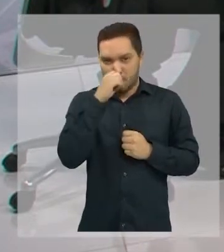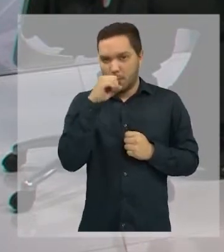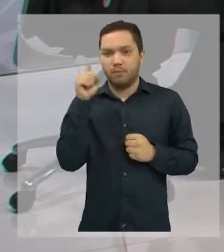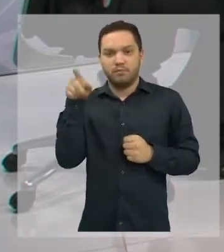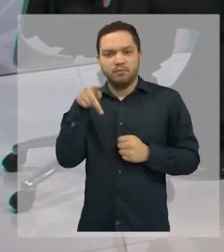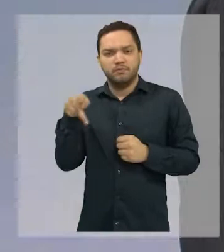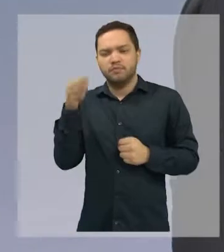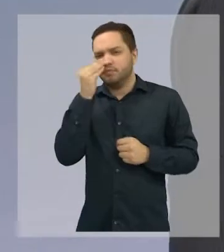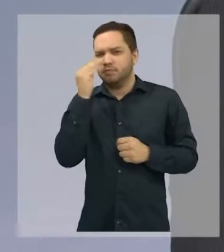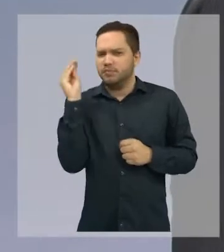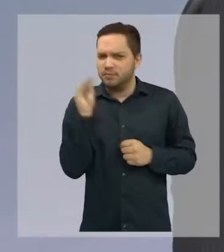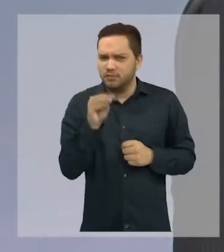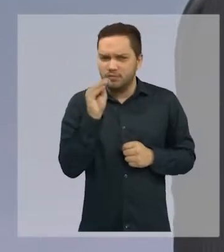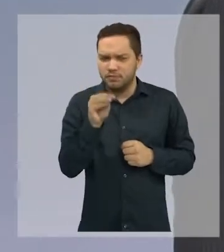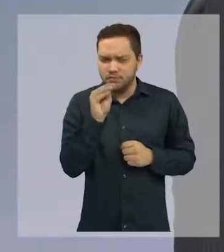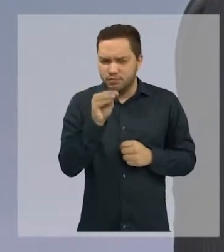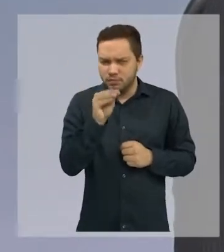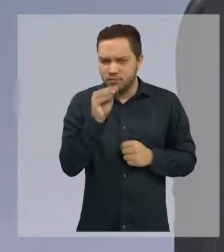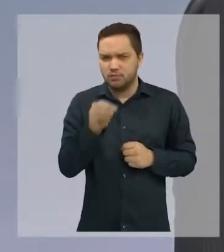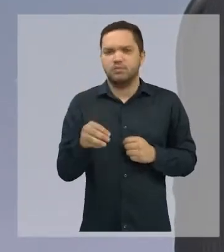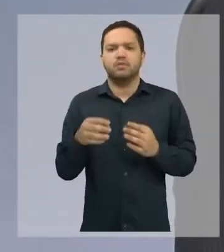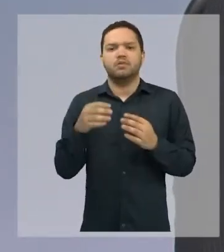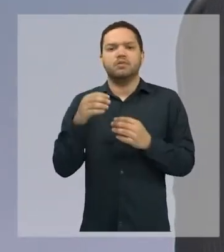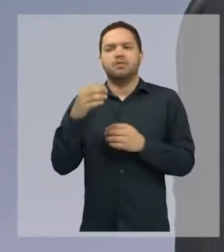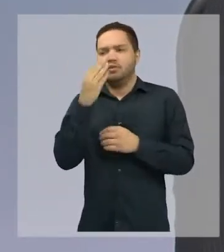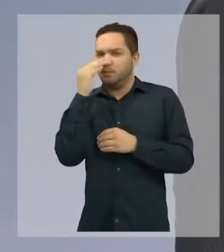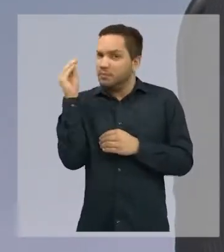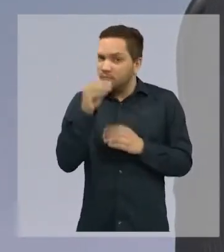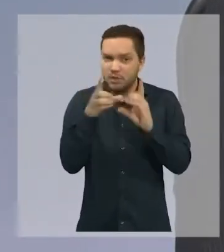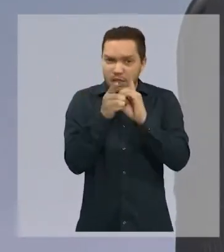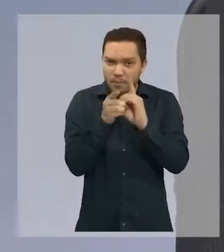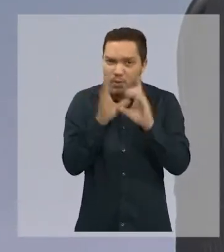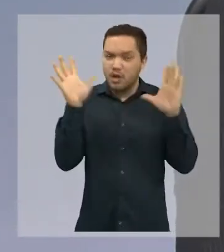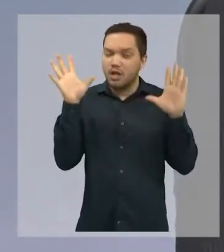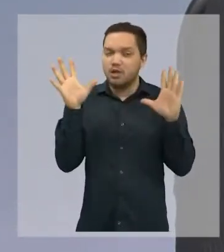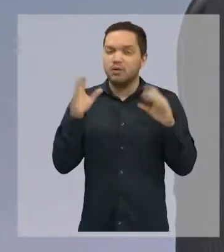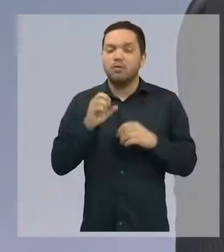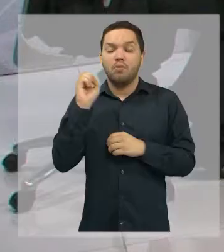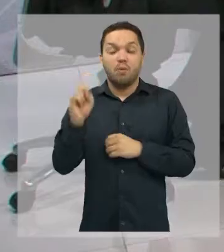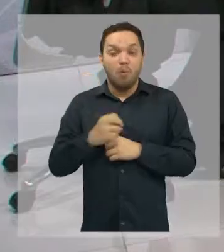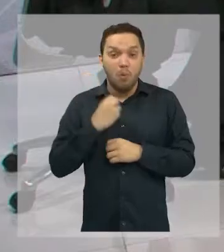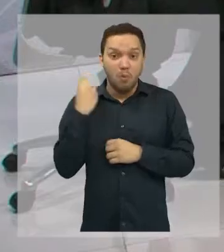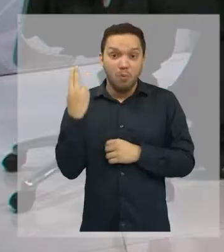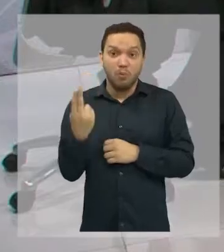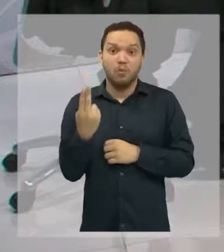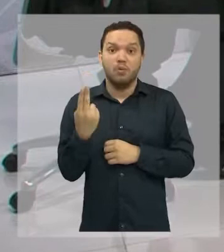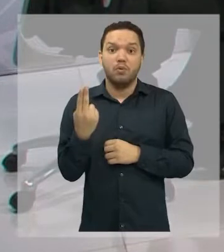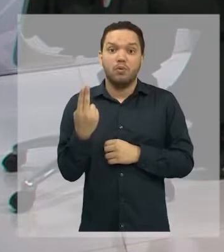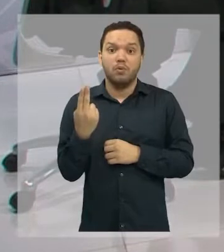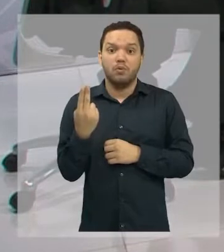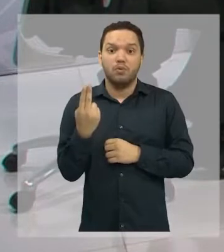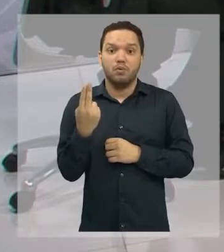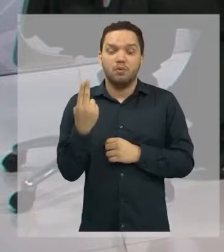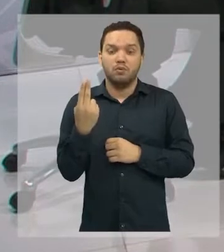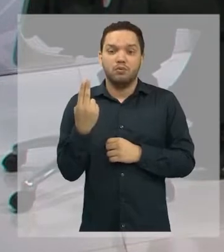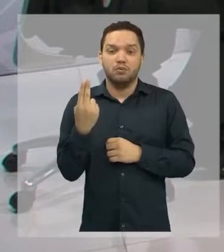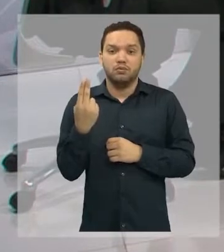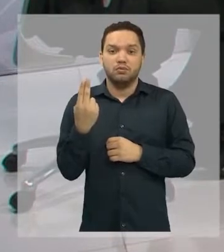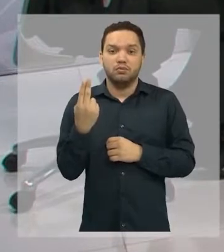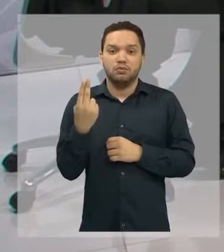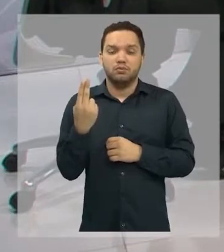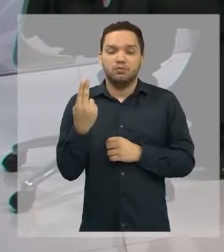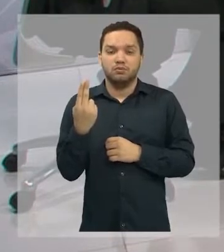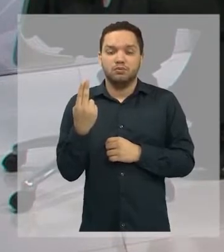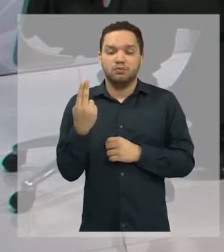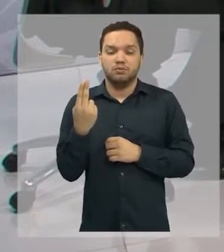Desprezo pelo Congresso Nacional, desprezo pela democracia, ou inapetência